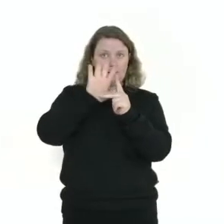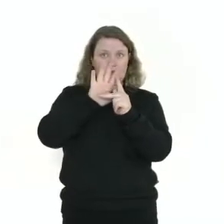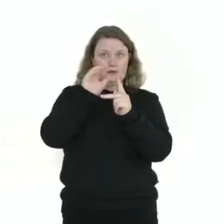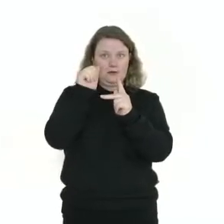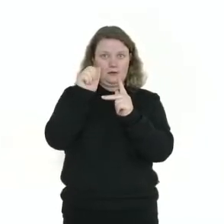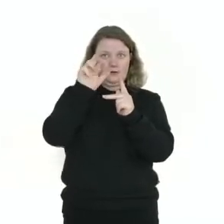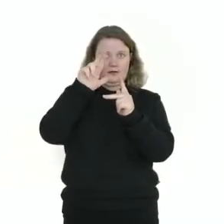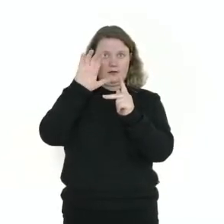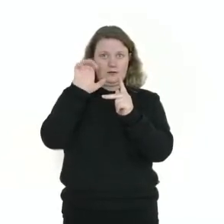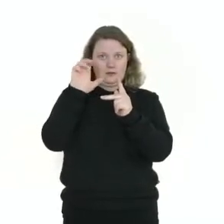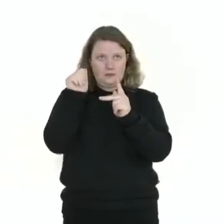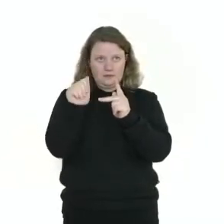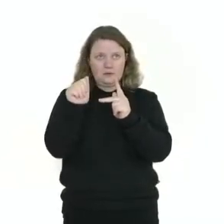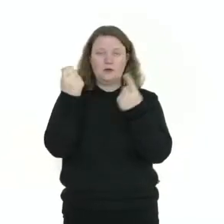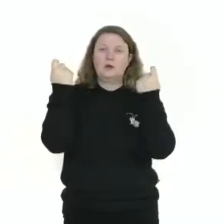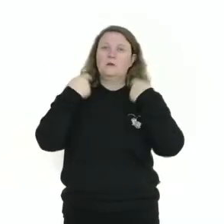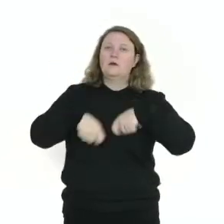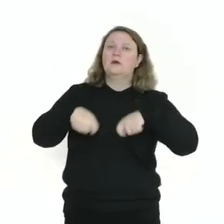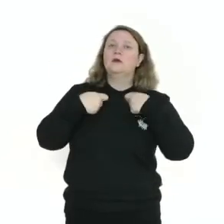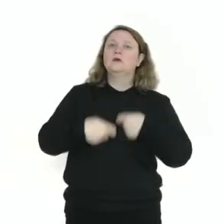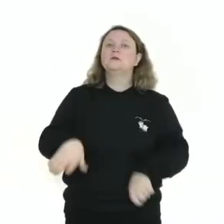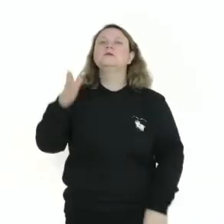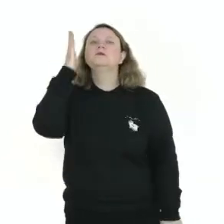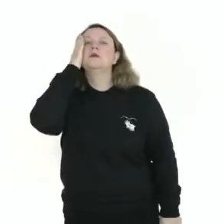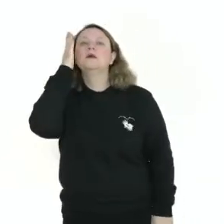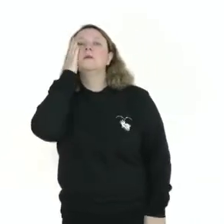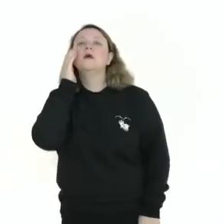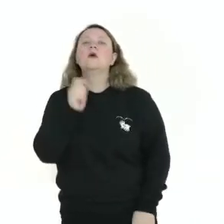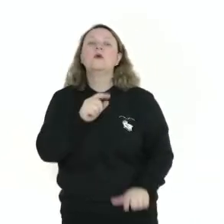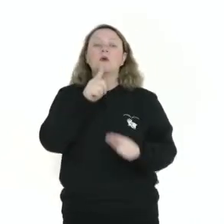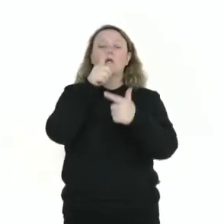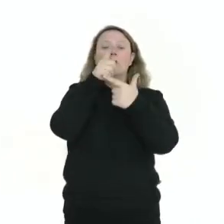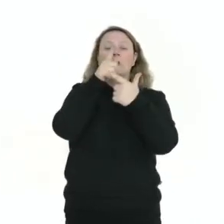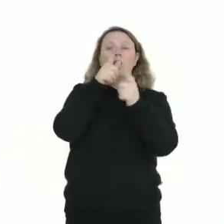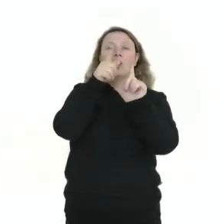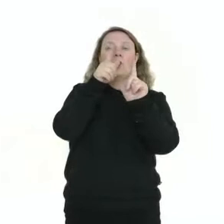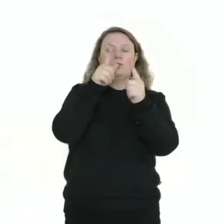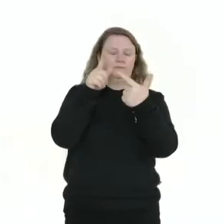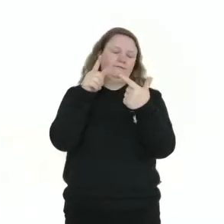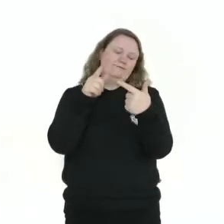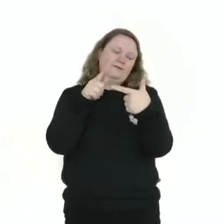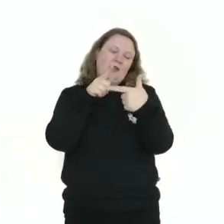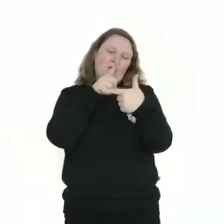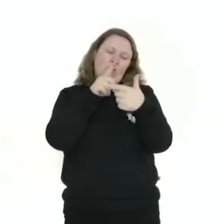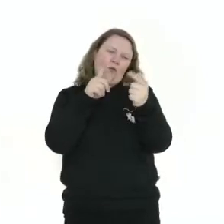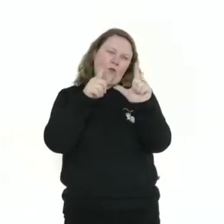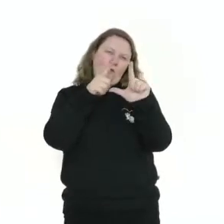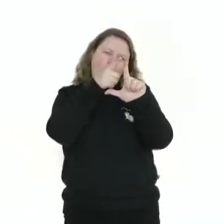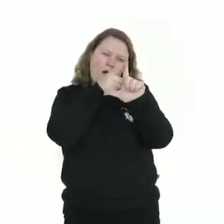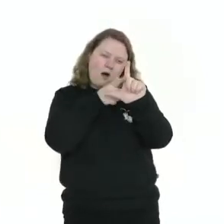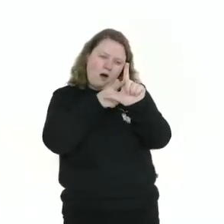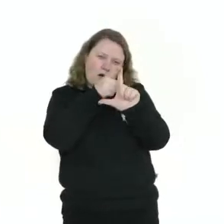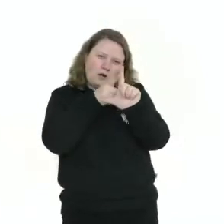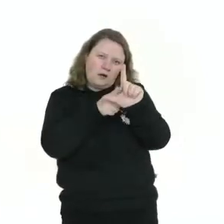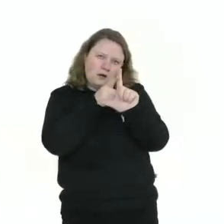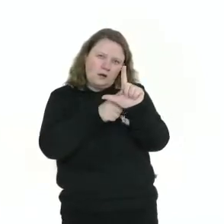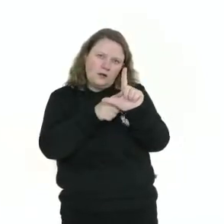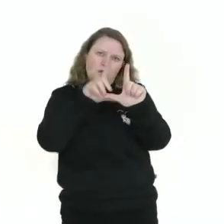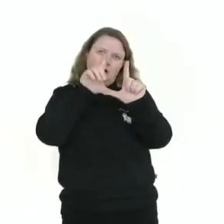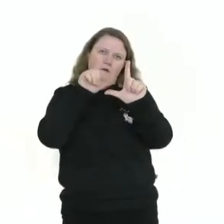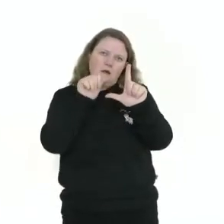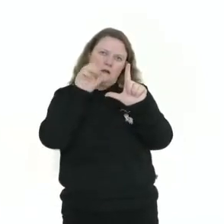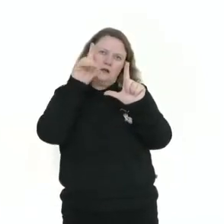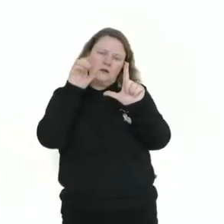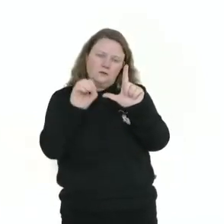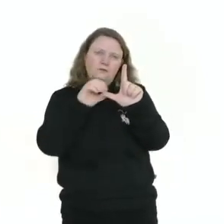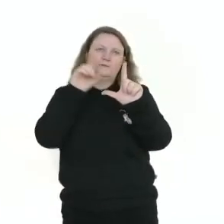determinar a área, eu preciso saber o quê? O lado. Que tem apótema igual a 5 raiz de 2. Então, ele deu